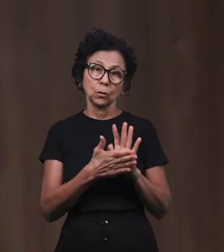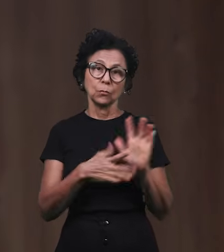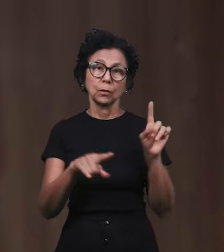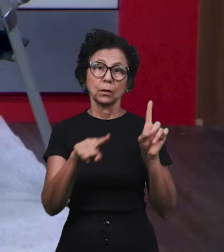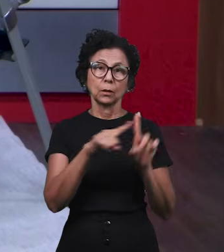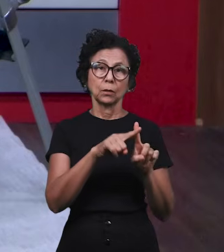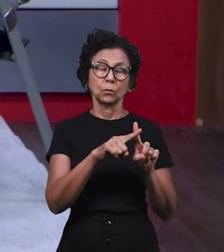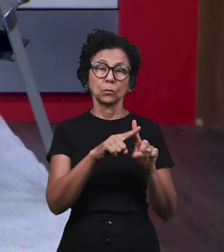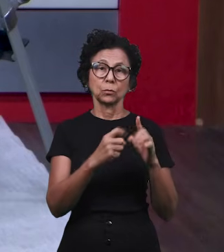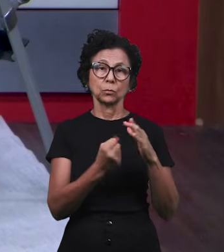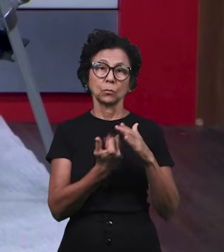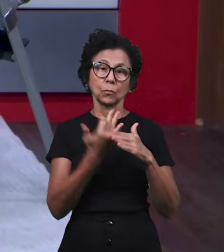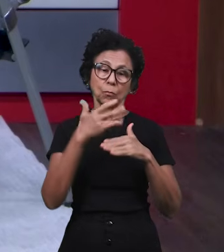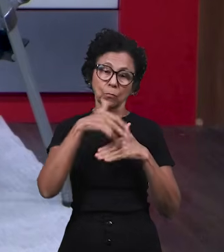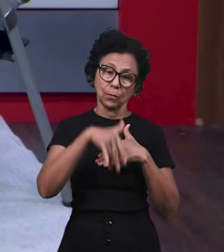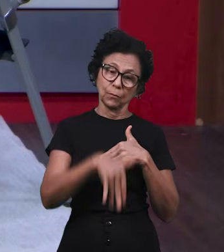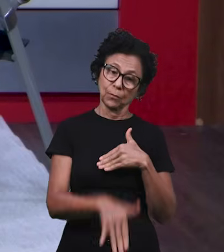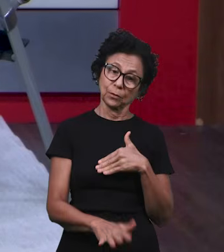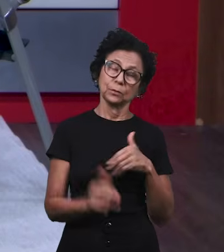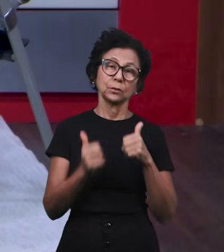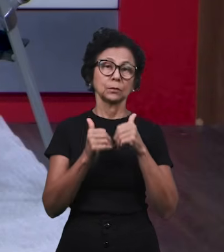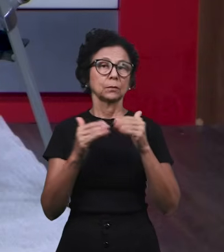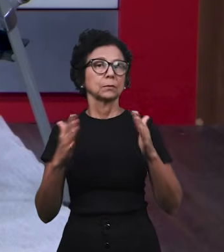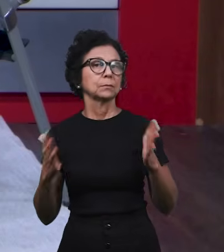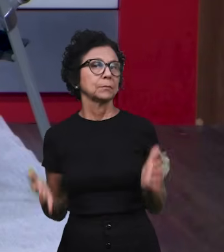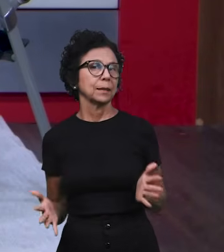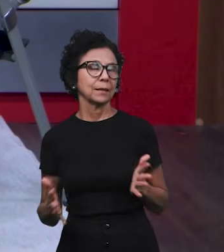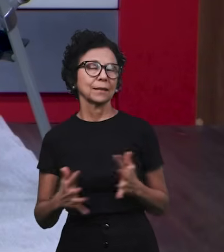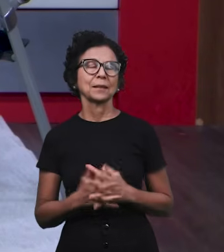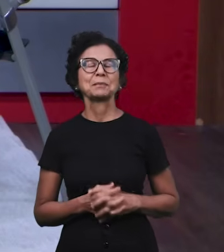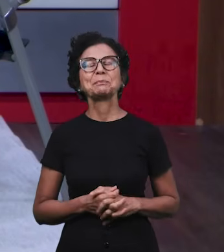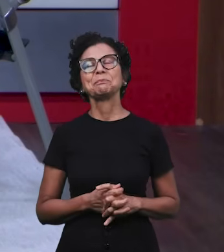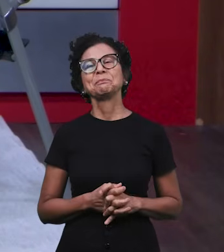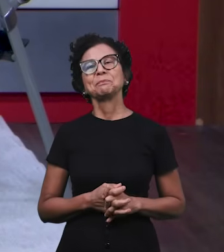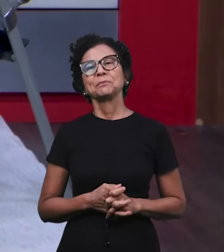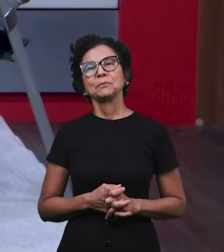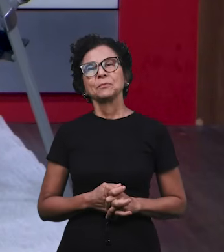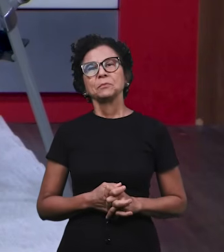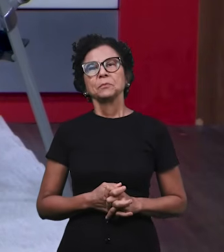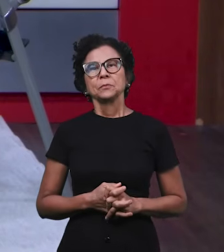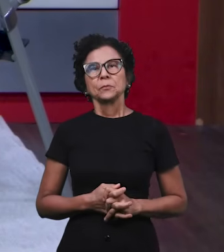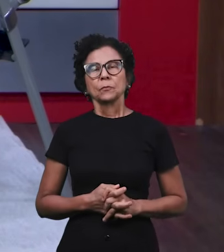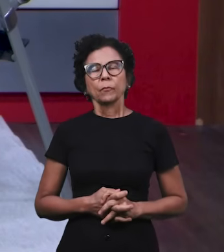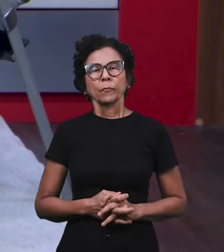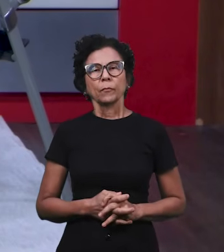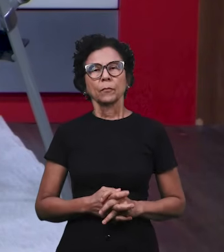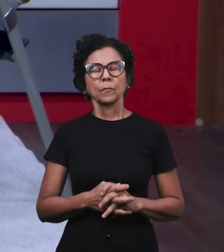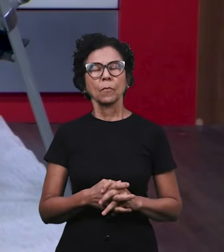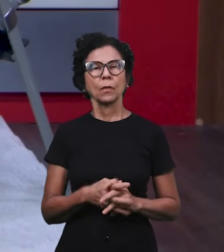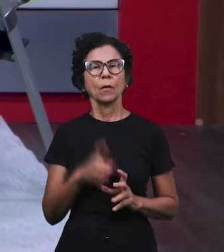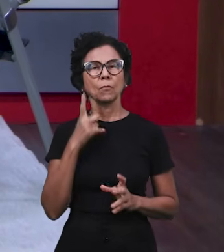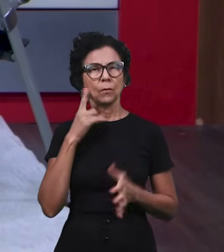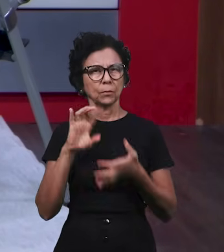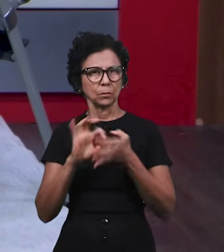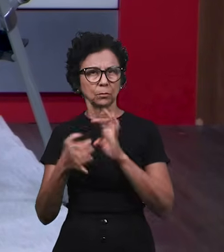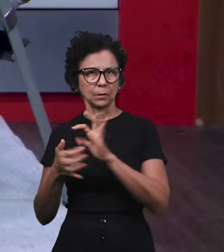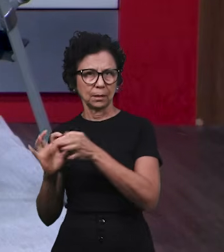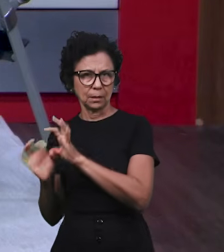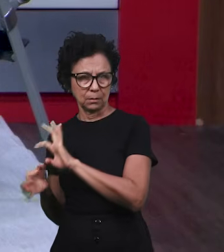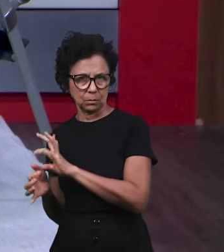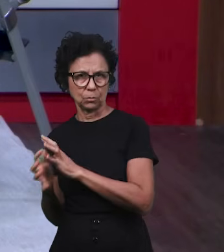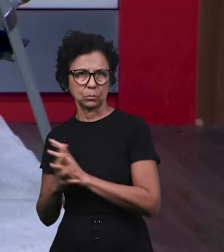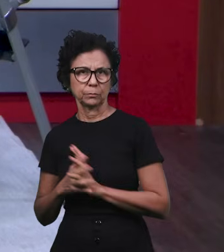aberta no Calvário, então nós já vamos trazer aqui o contexto do que está querendo ser dito para que a gente